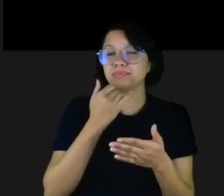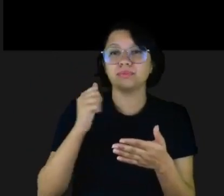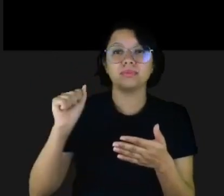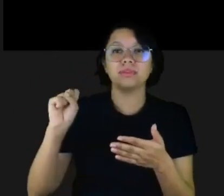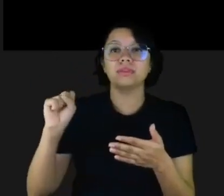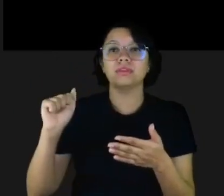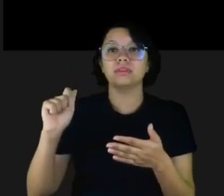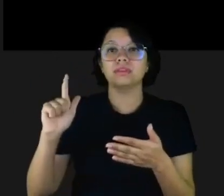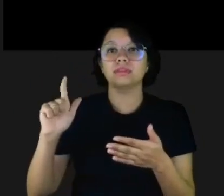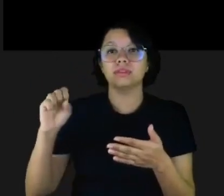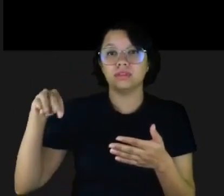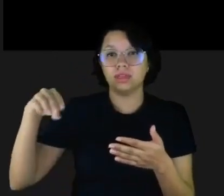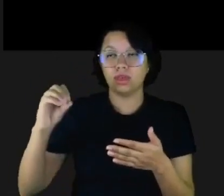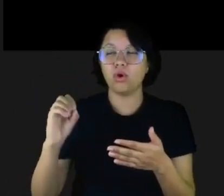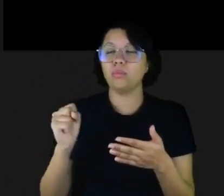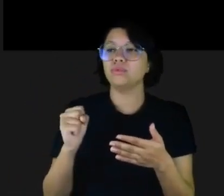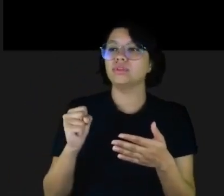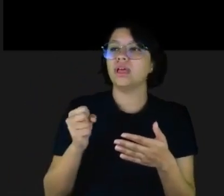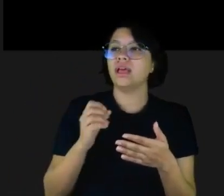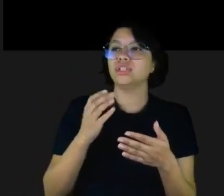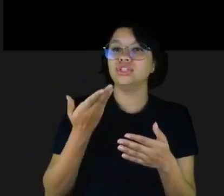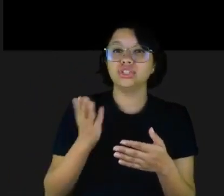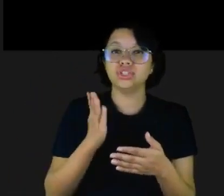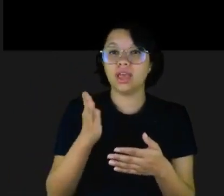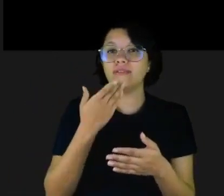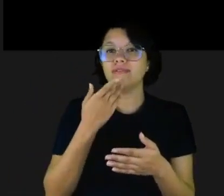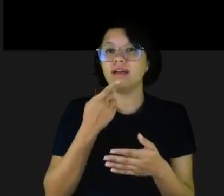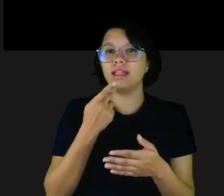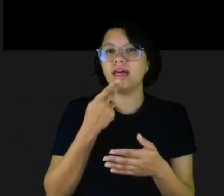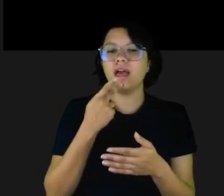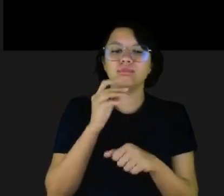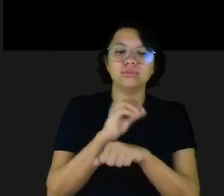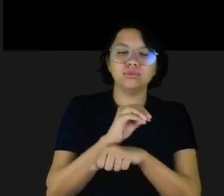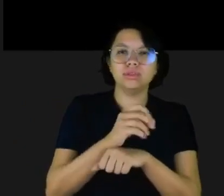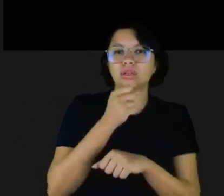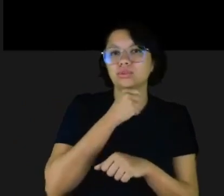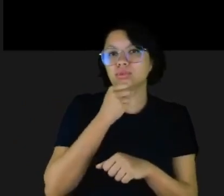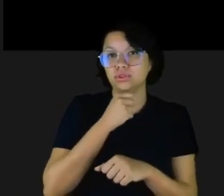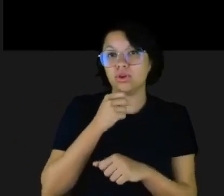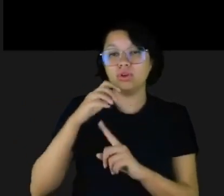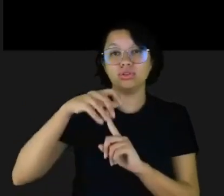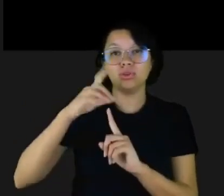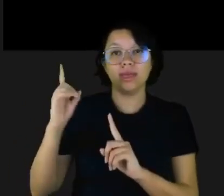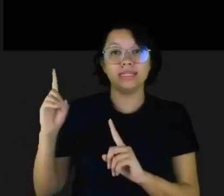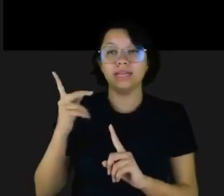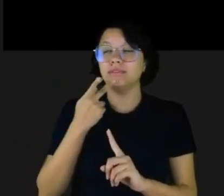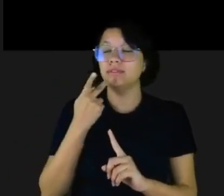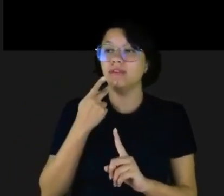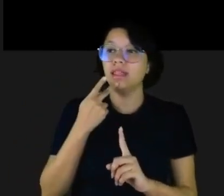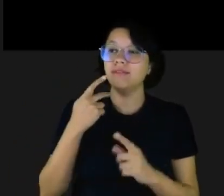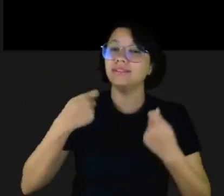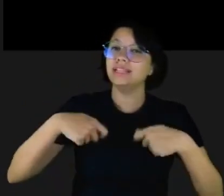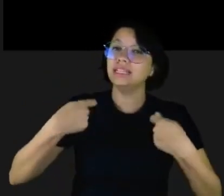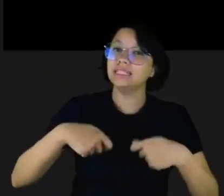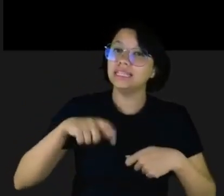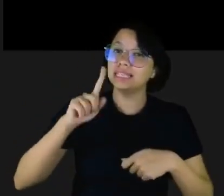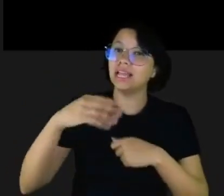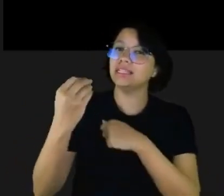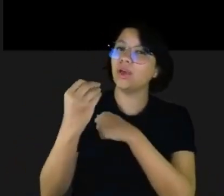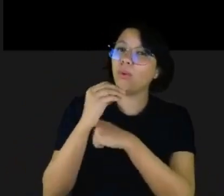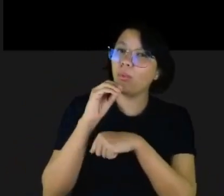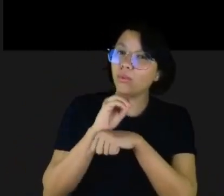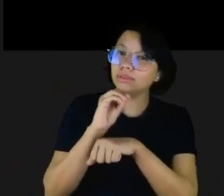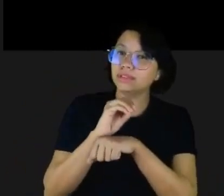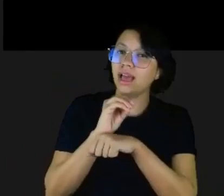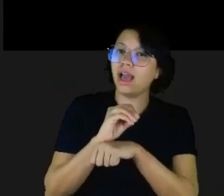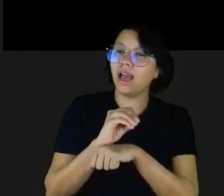percebe pela forma do salmista relatar a necessidade dele ser cuidado. Ele provavelmente